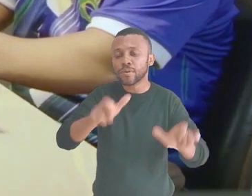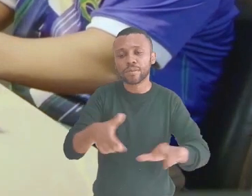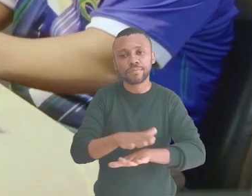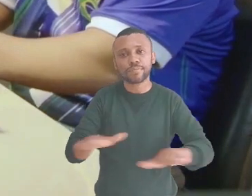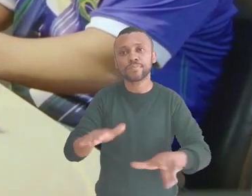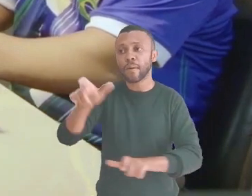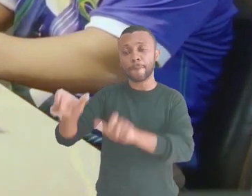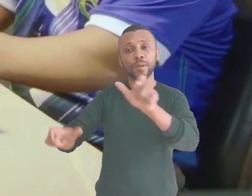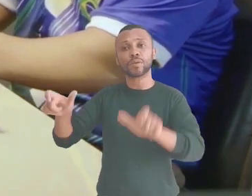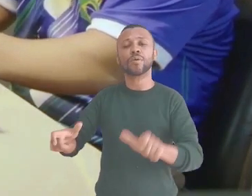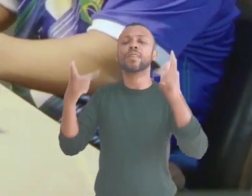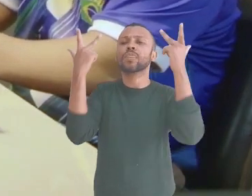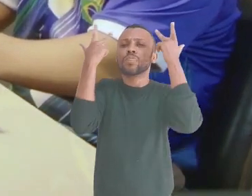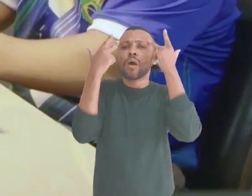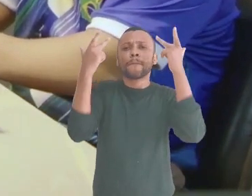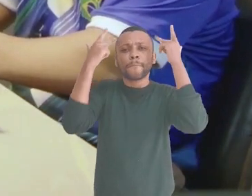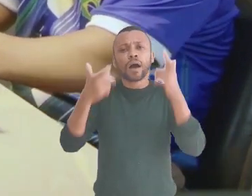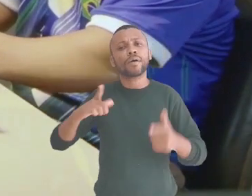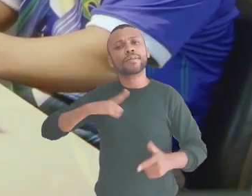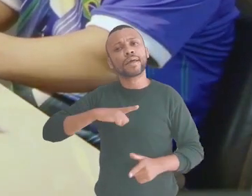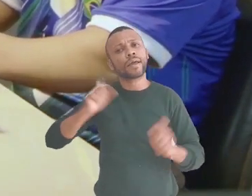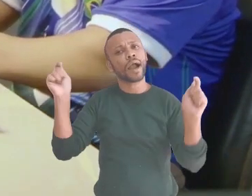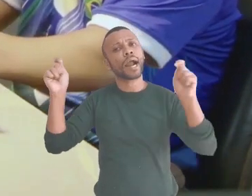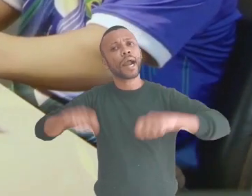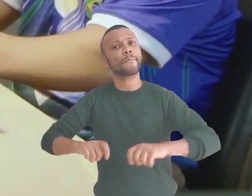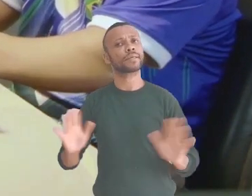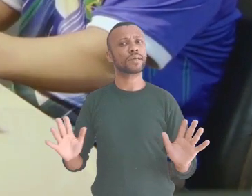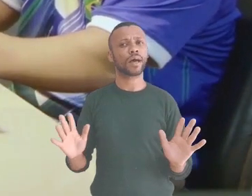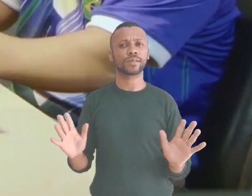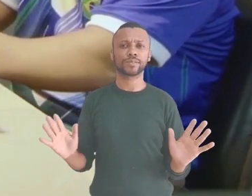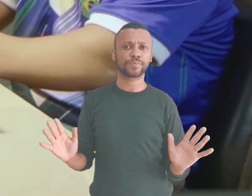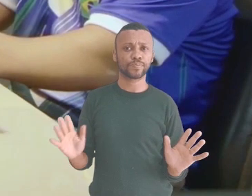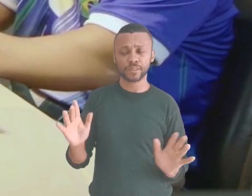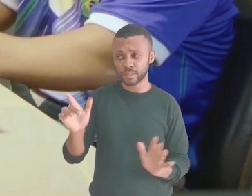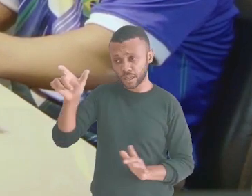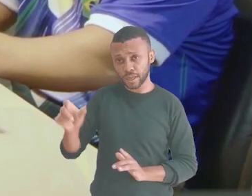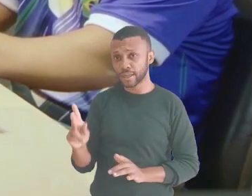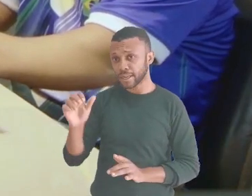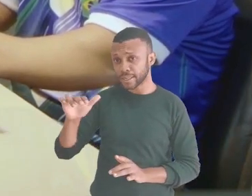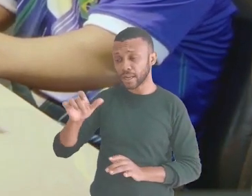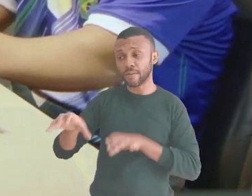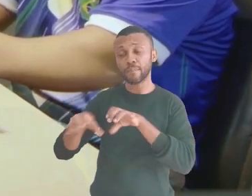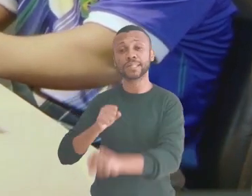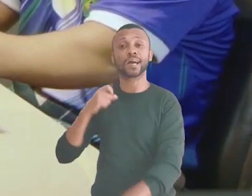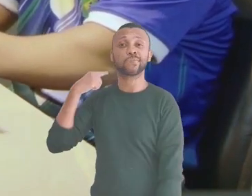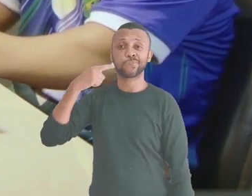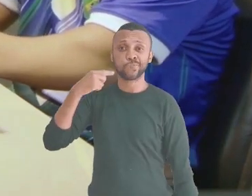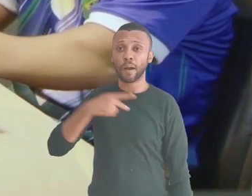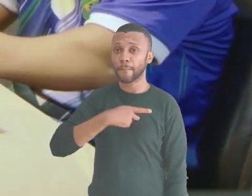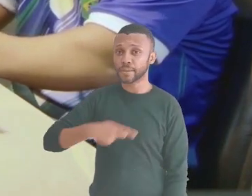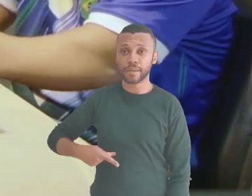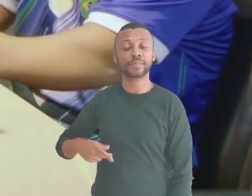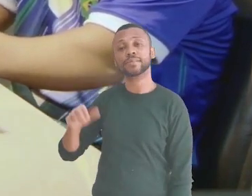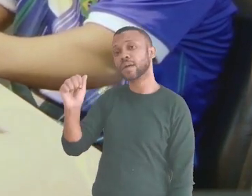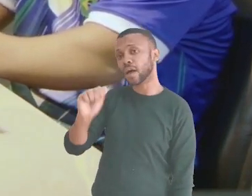são pessoas absolutamente que têm capacidade absolutamente normal. A Kênia é advogada, certo? É a presidente da Anabra